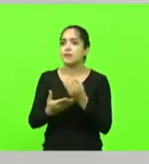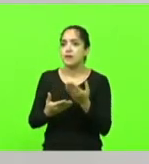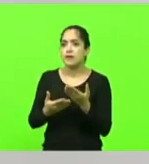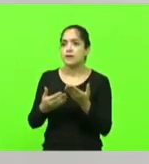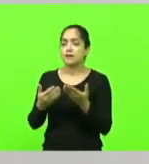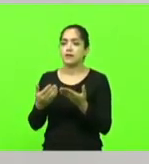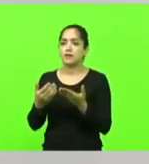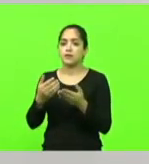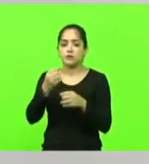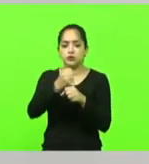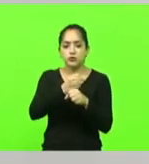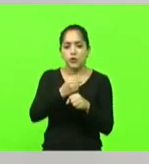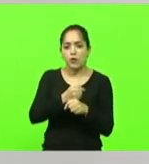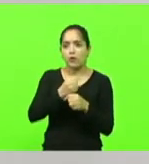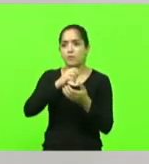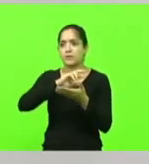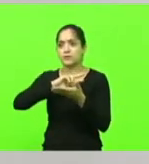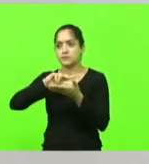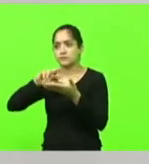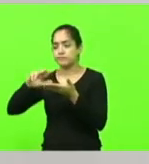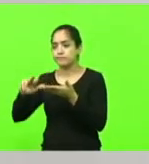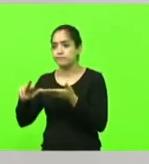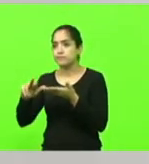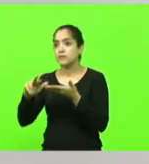Catarina. E